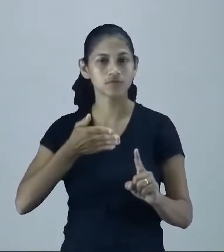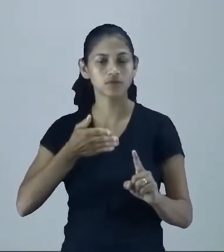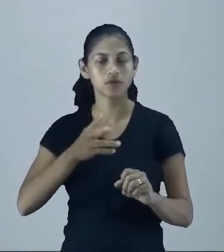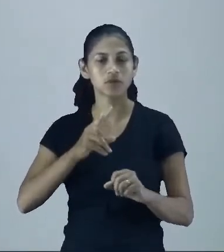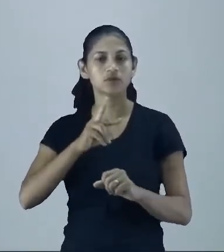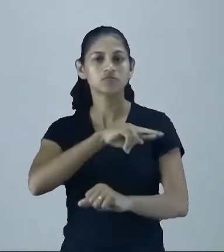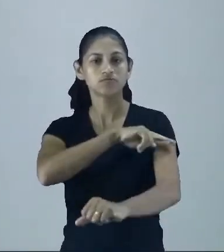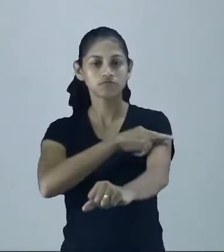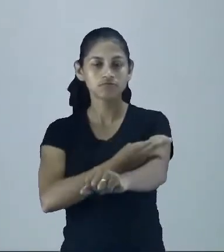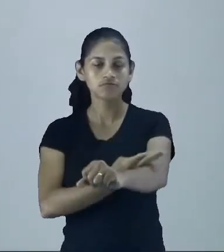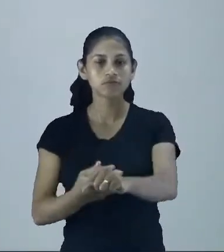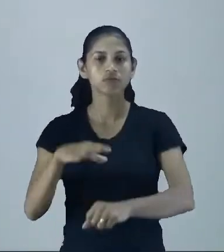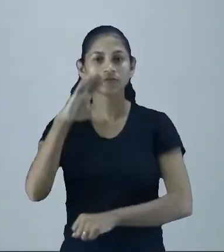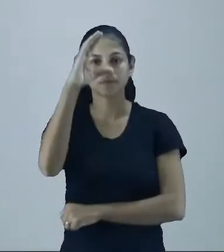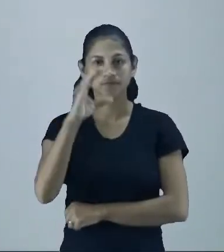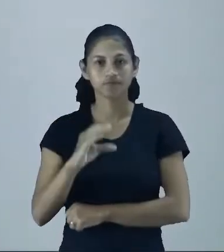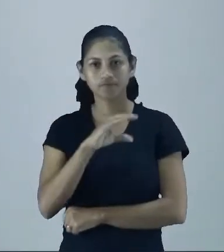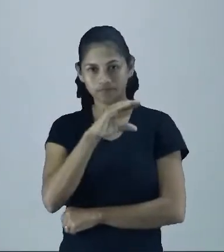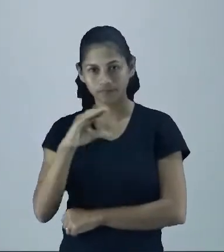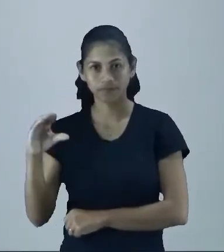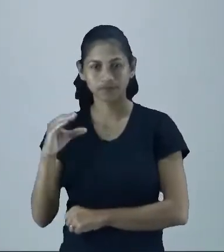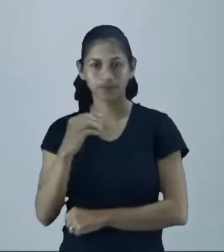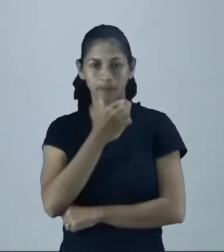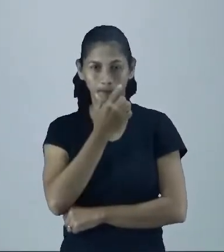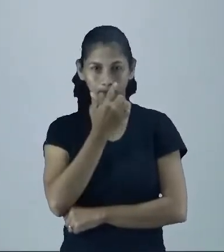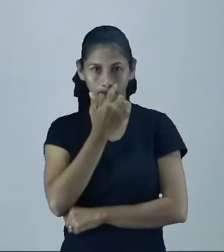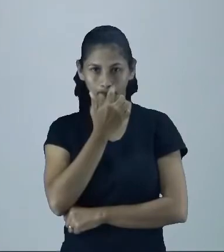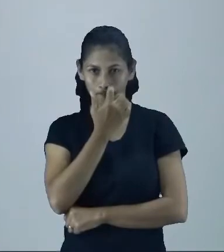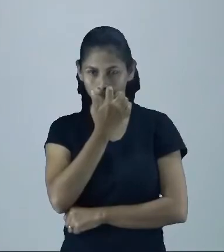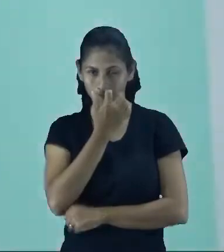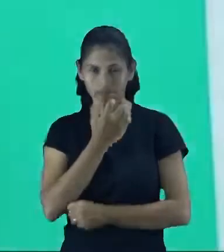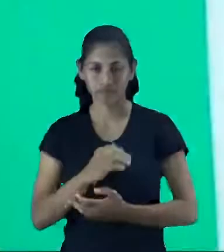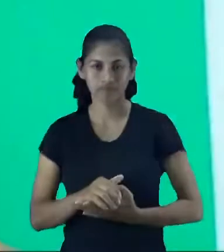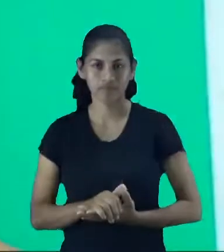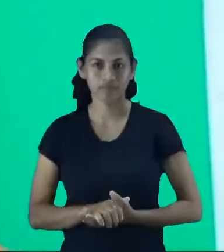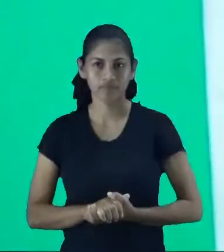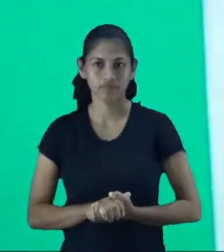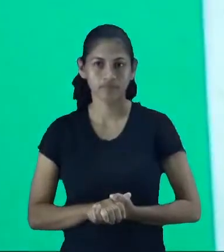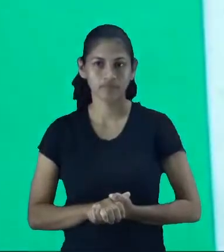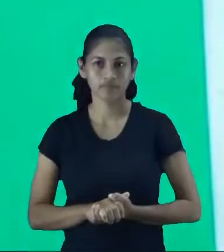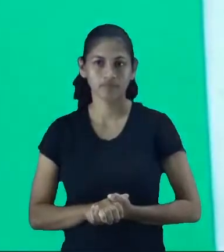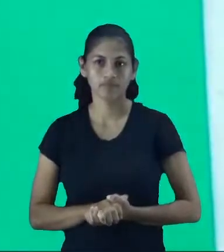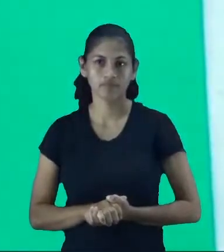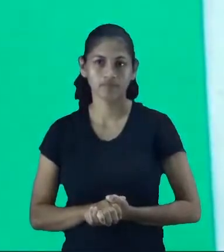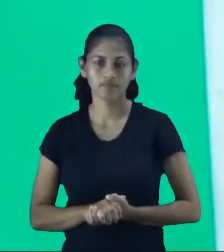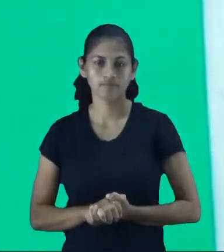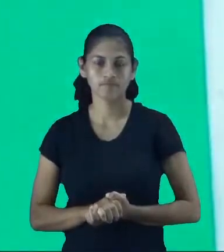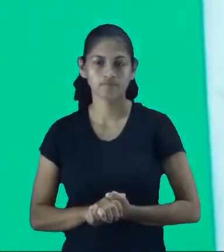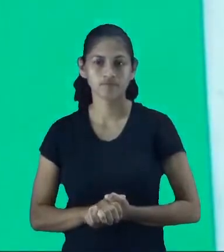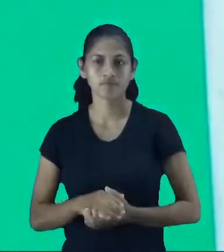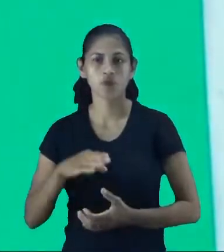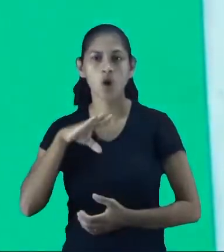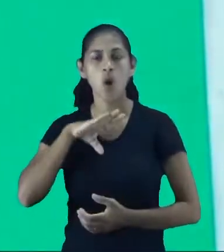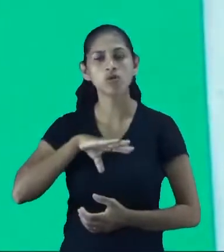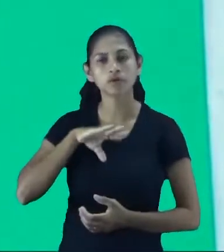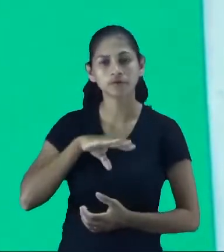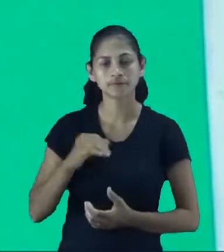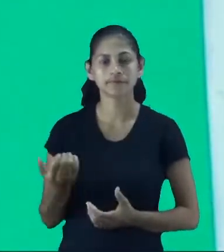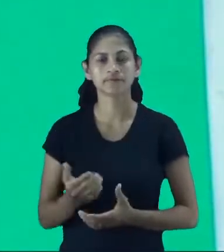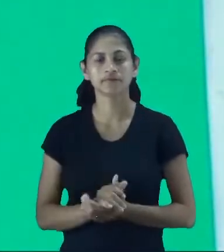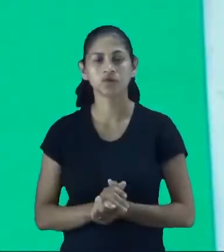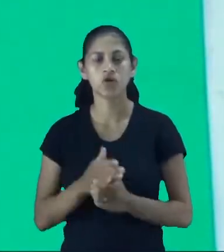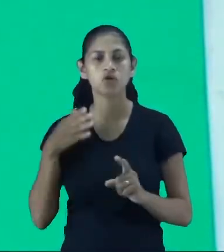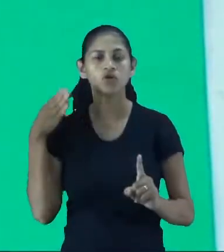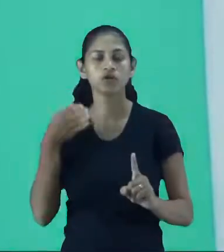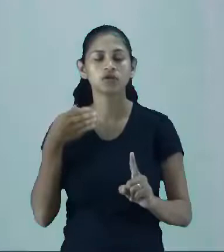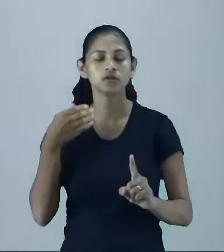catolicismo. Foi uma religião que eles trouxeram, que os portugueses trouxeram. Os portugueses,